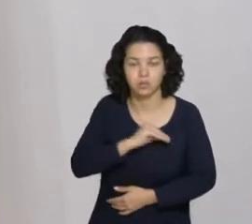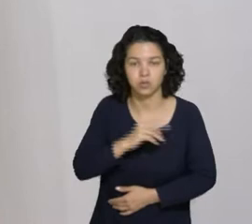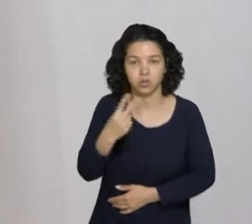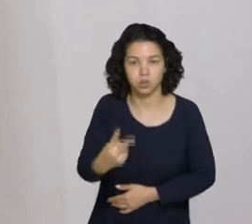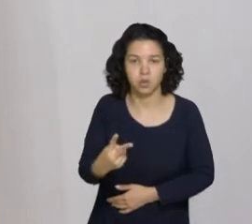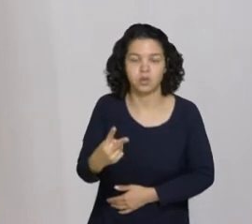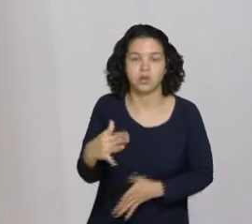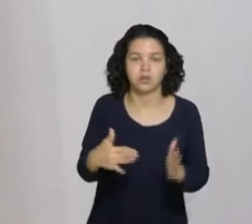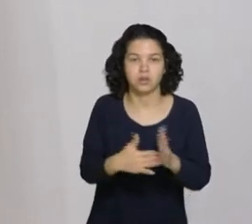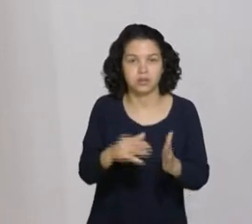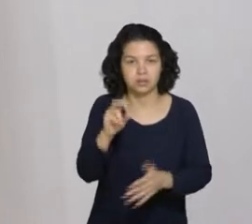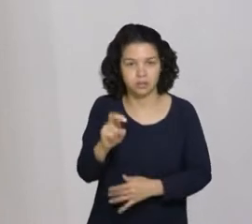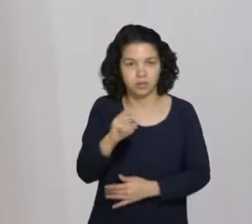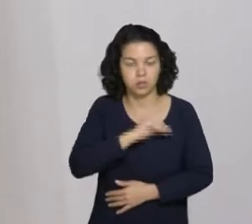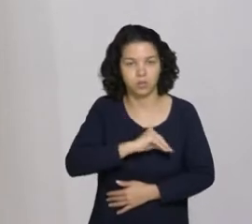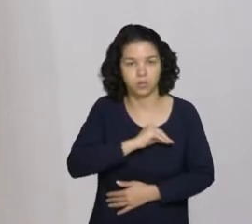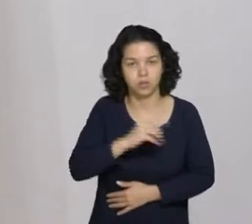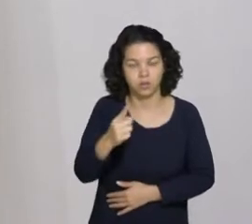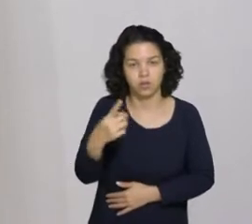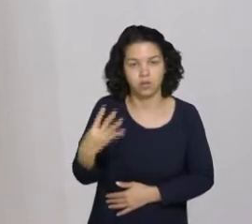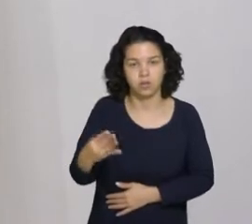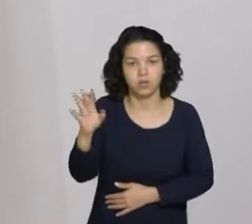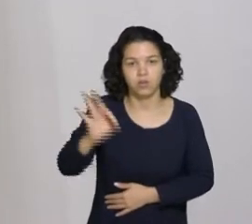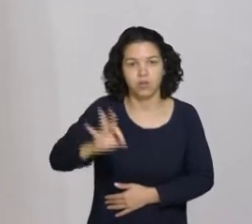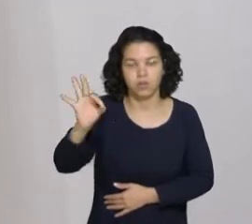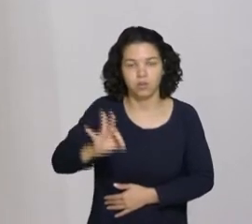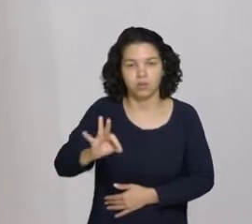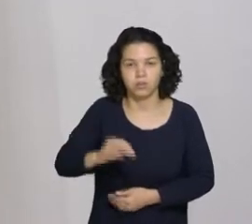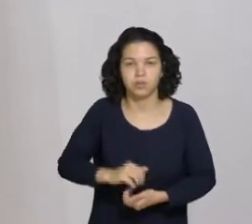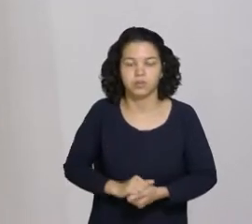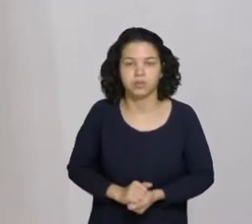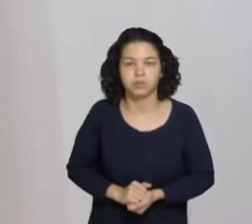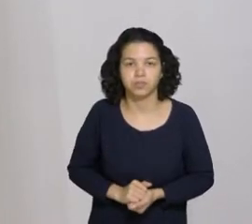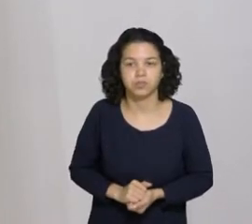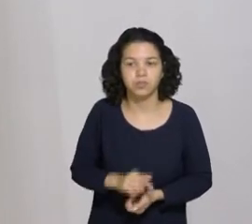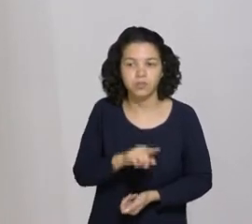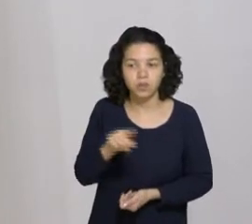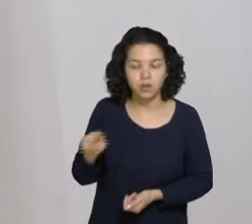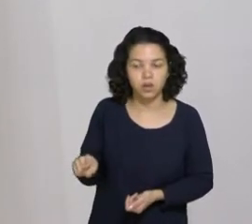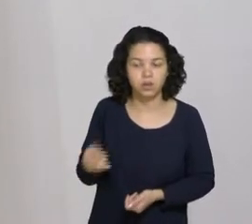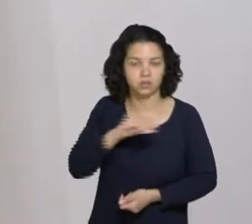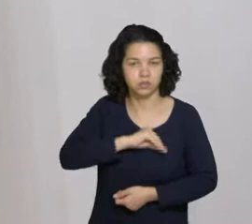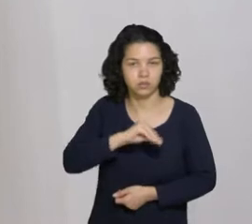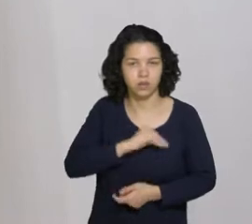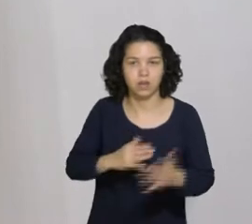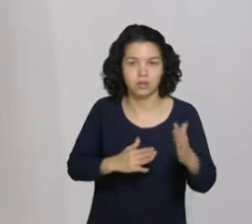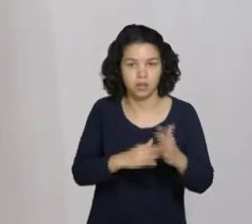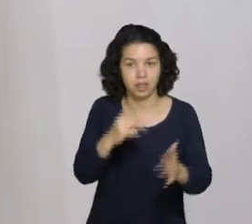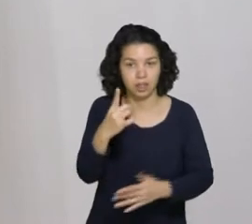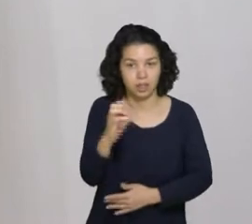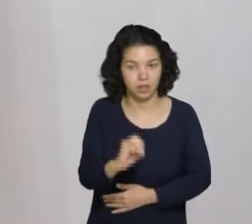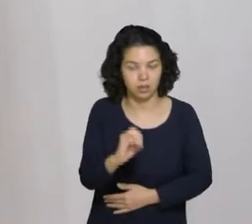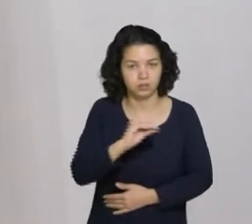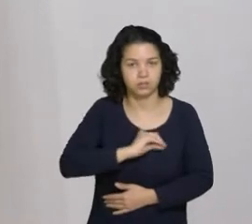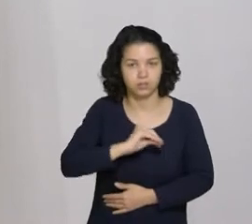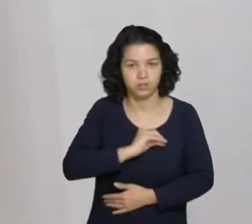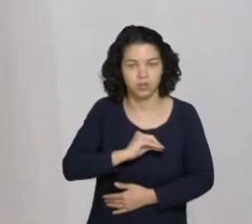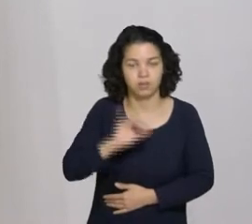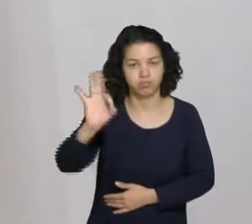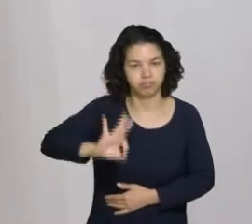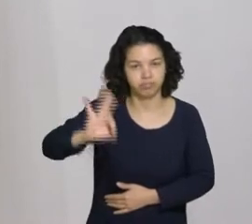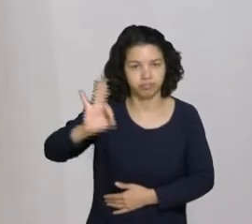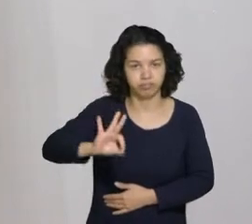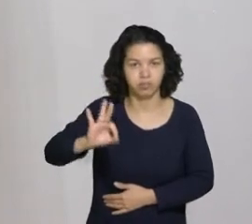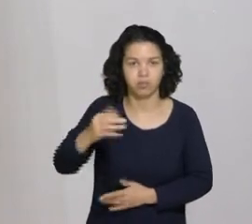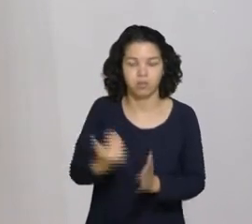mínimos o percentual é de 14 por centro para quem recebe até 10 salários mínimos esse percentual cai